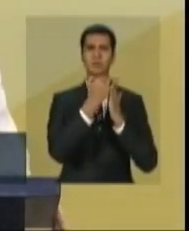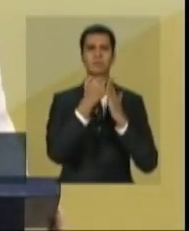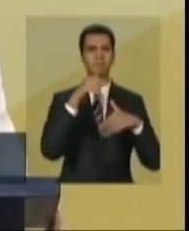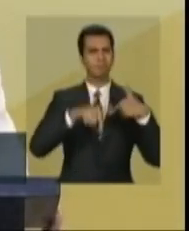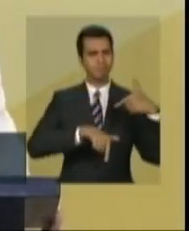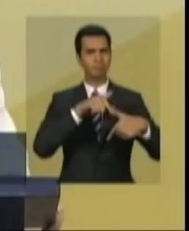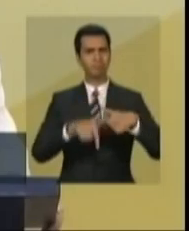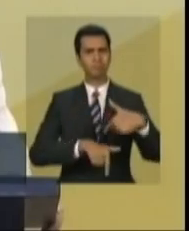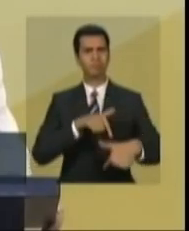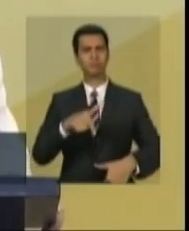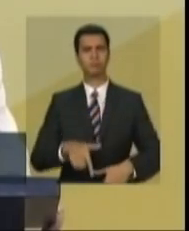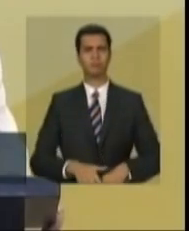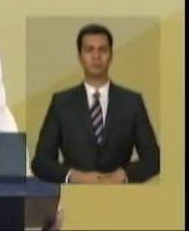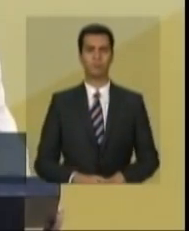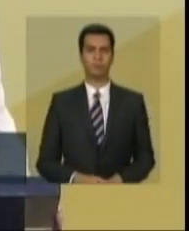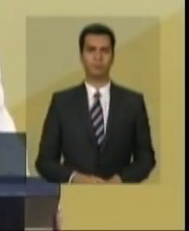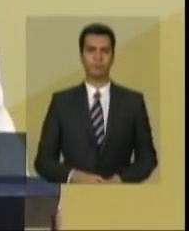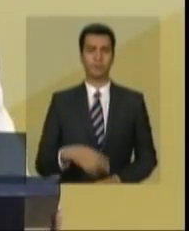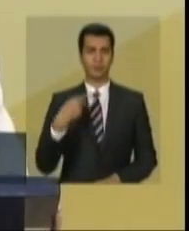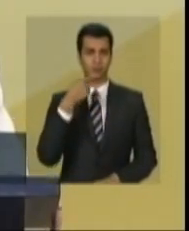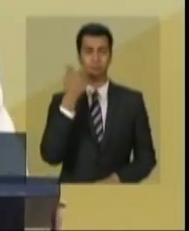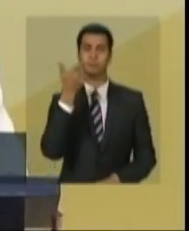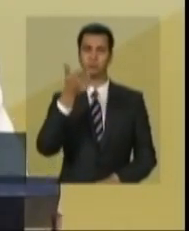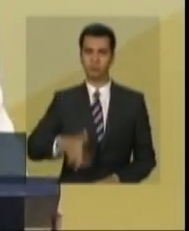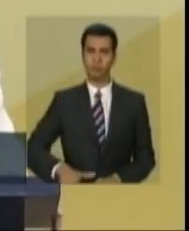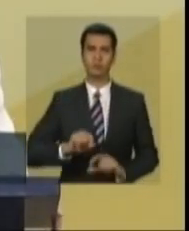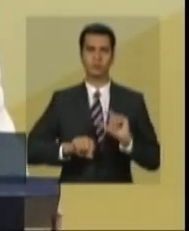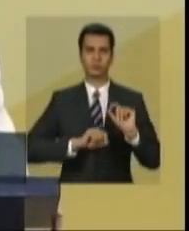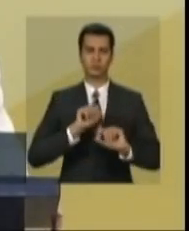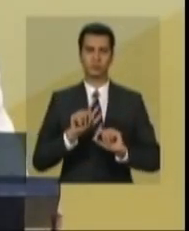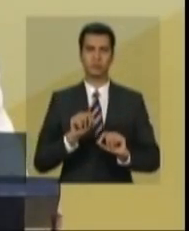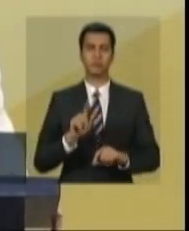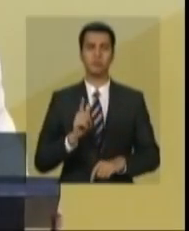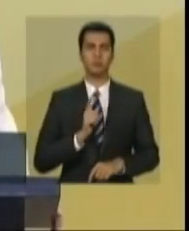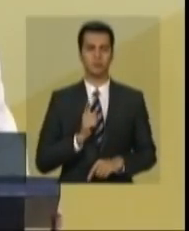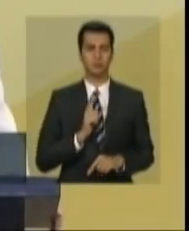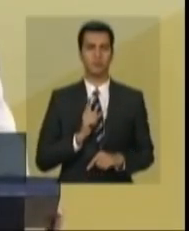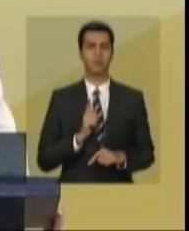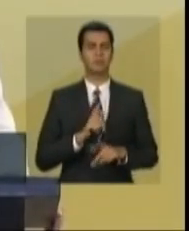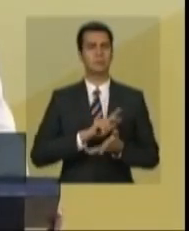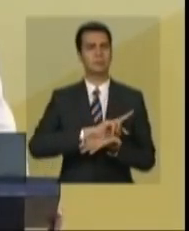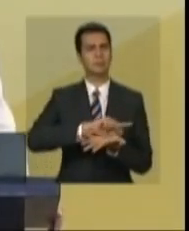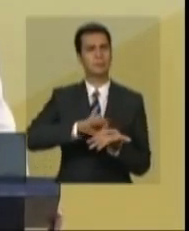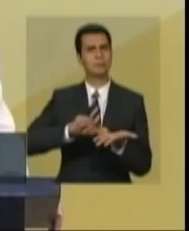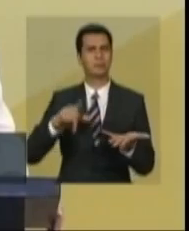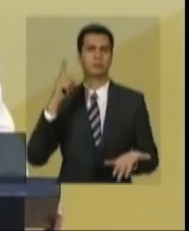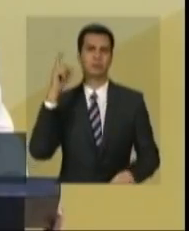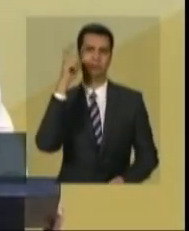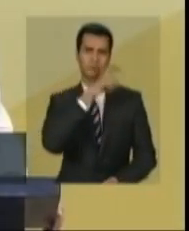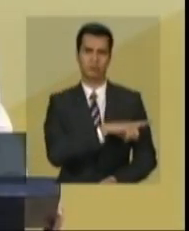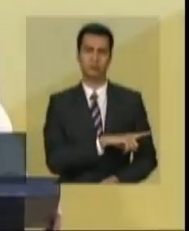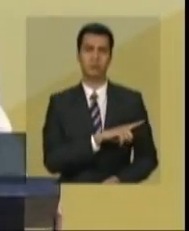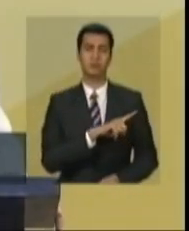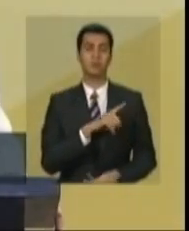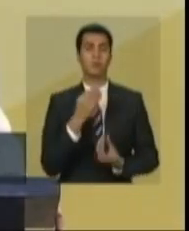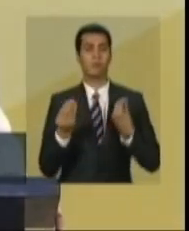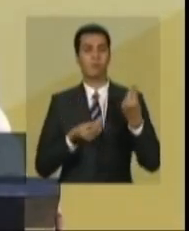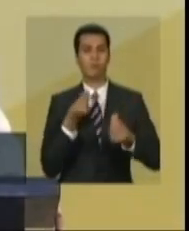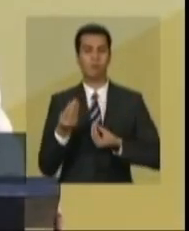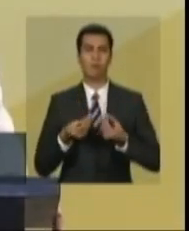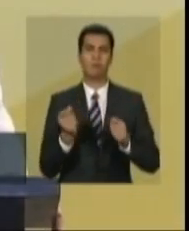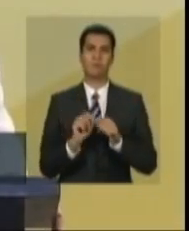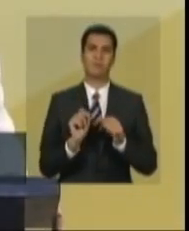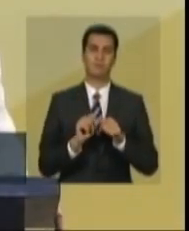Eu repito aqui, são inúmeras as dificuldades para fazer funcionar bem um